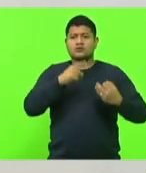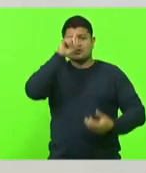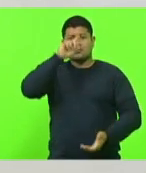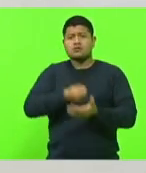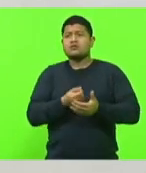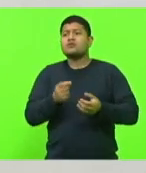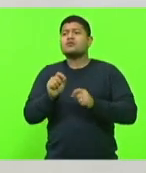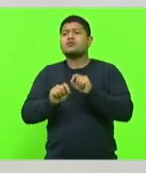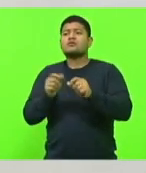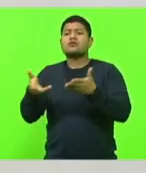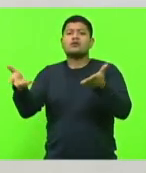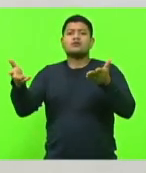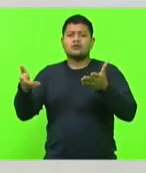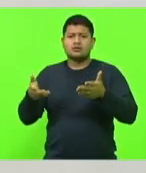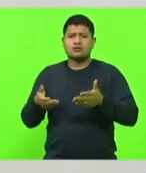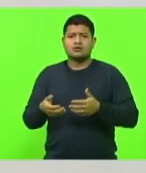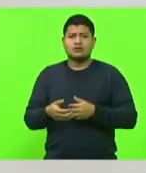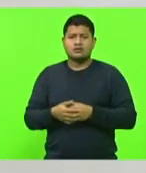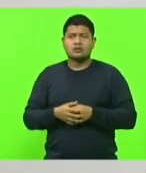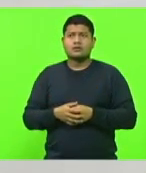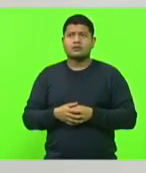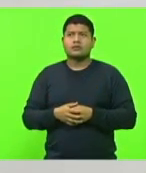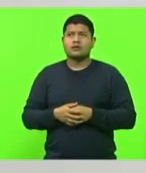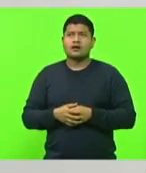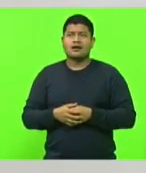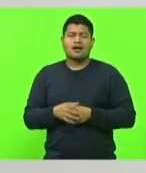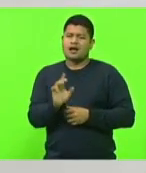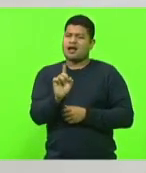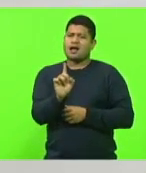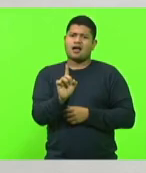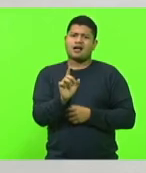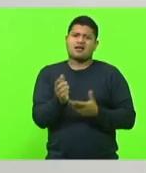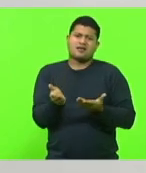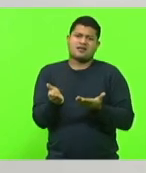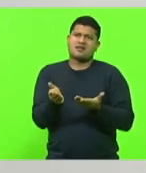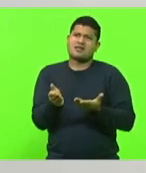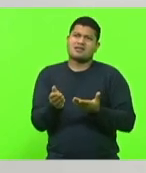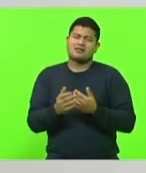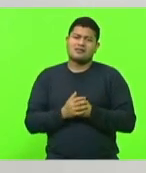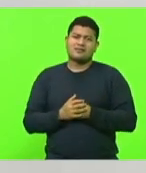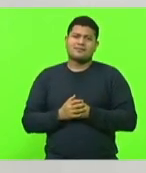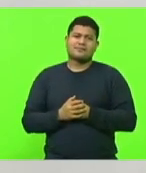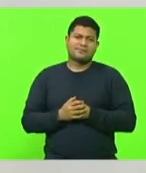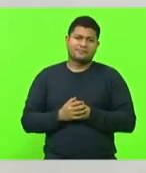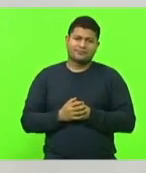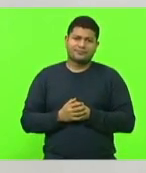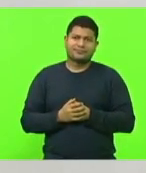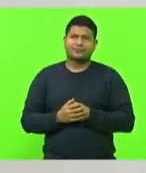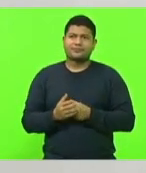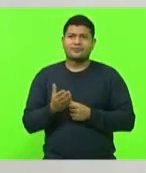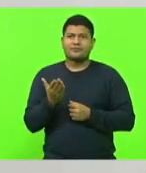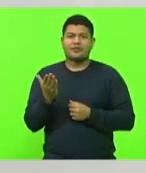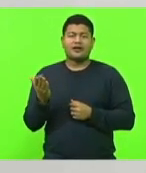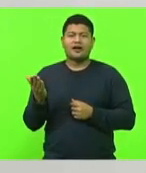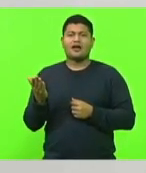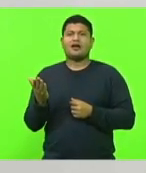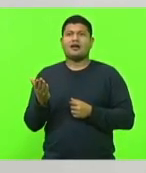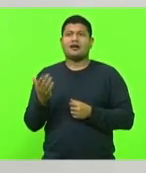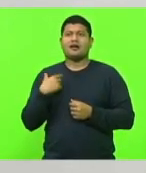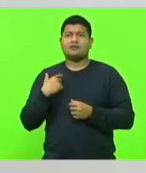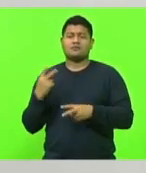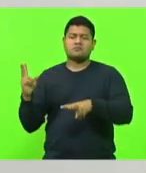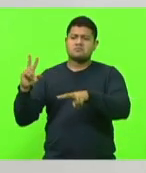atitude. Aí não. Aí isso daí eles fazem